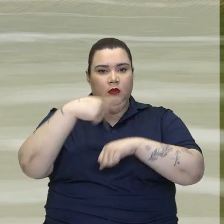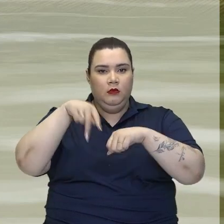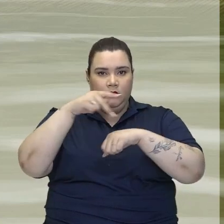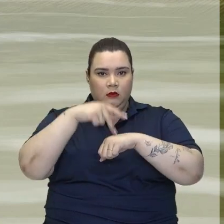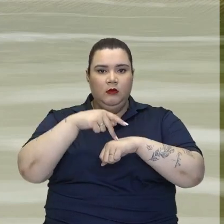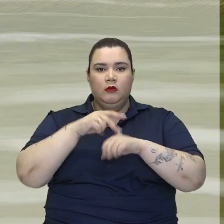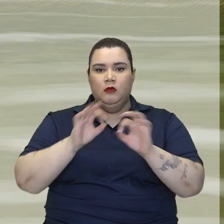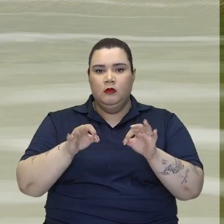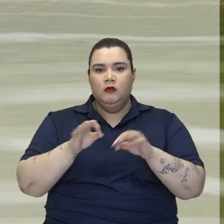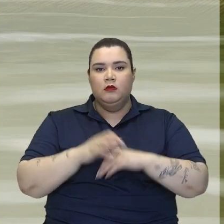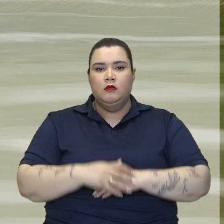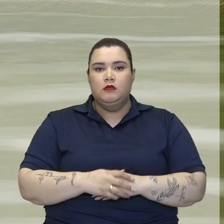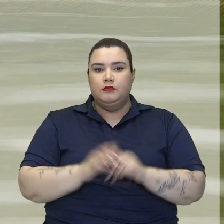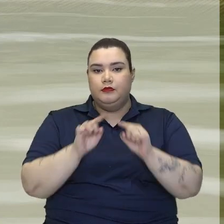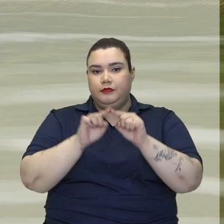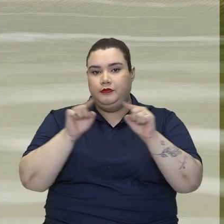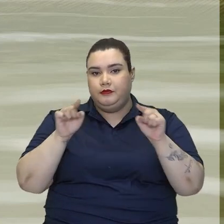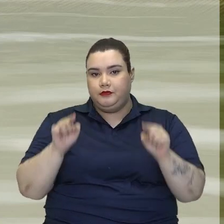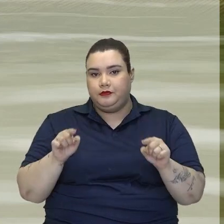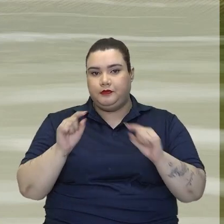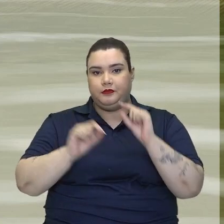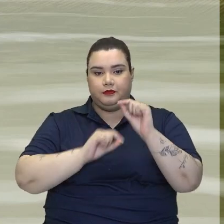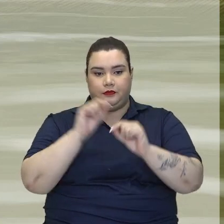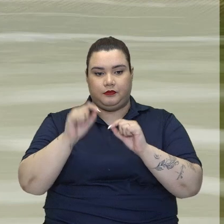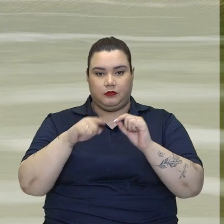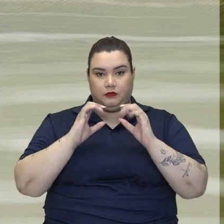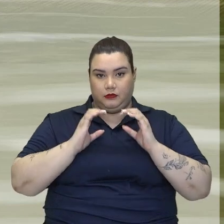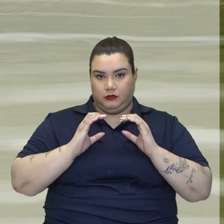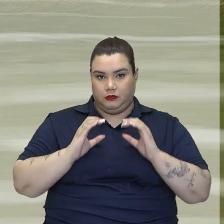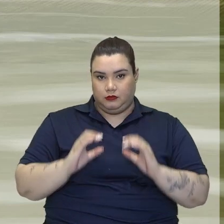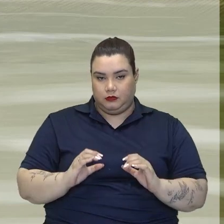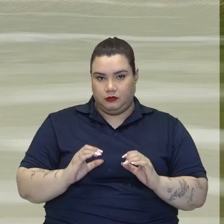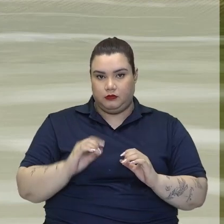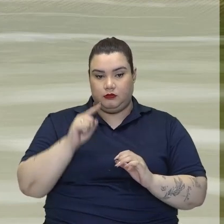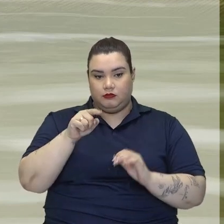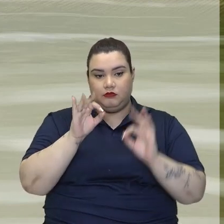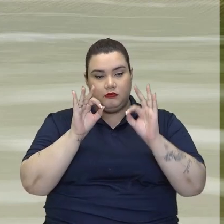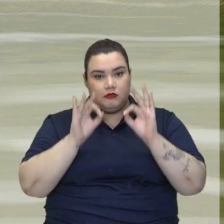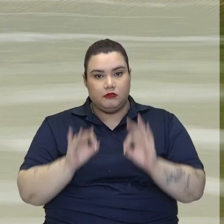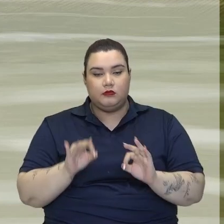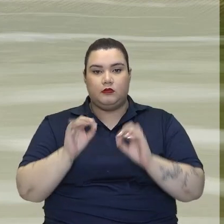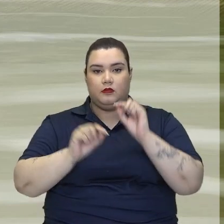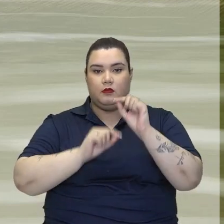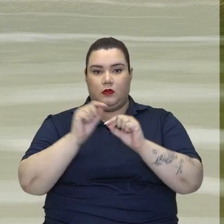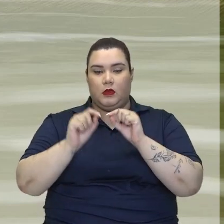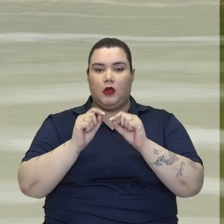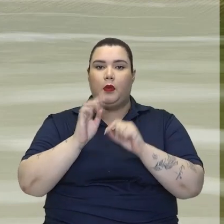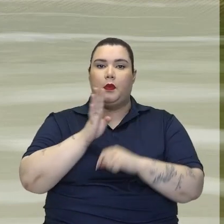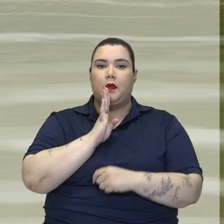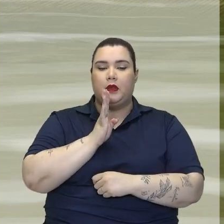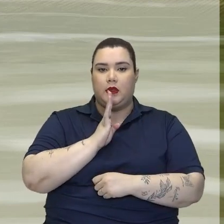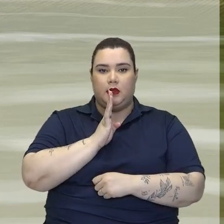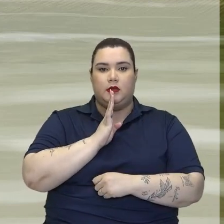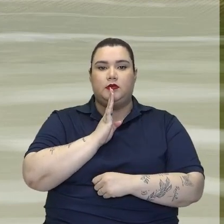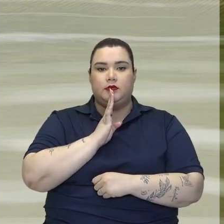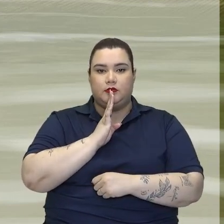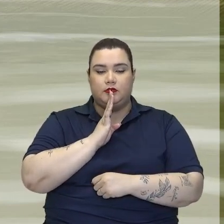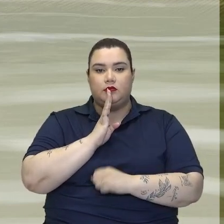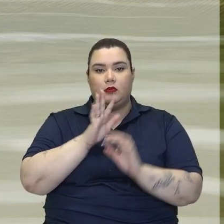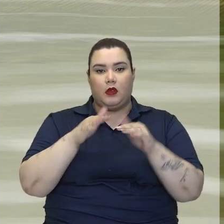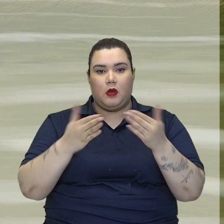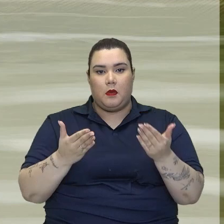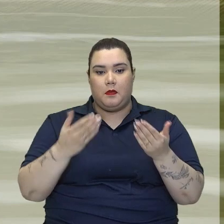país. Mas essa questão de cidadania, você com certeza ouve falar muito. E é só ter